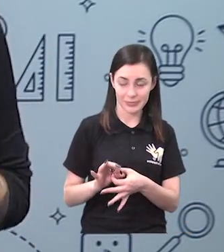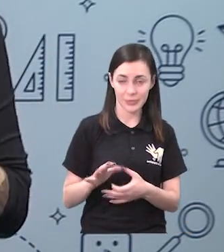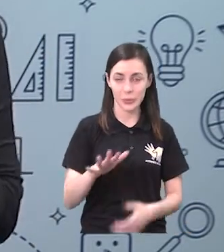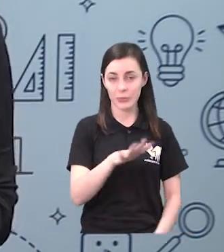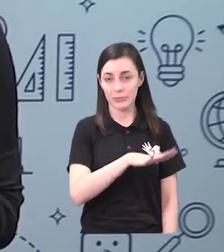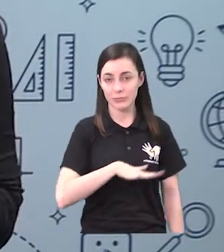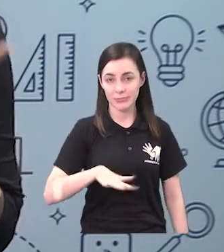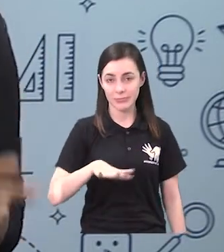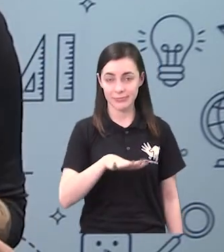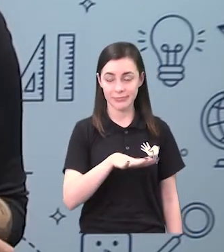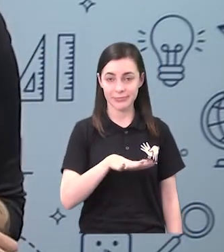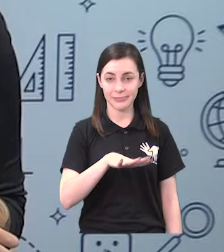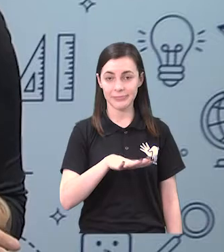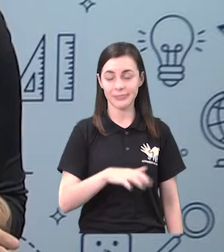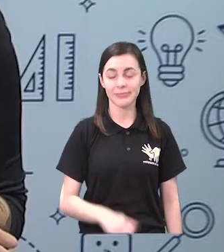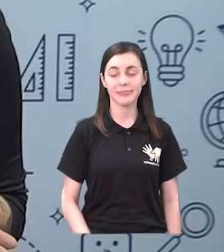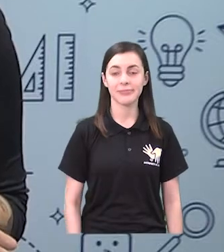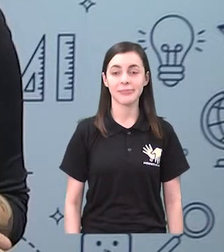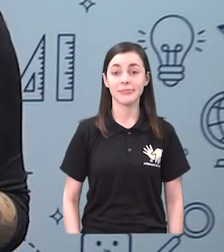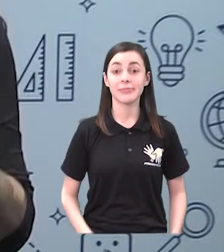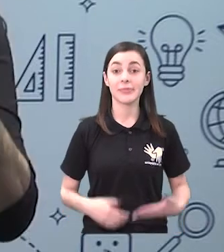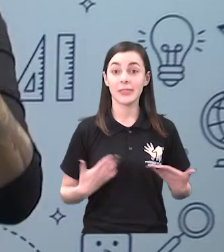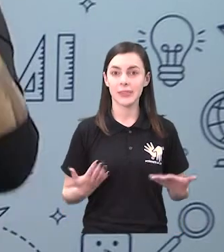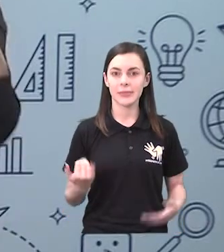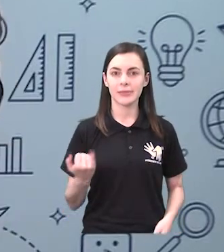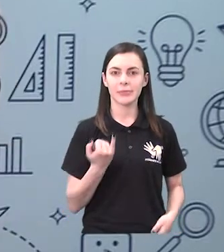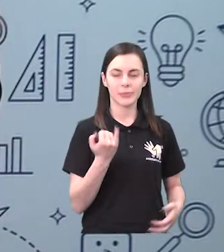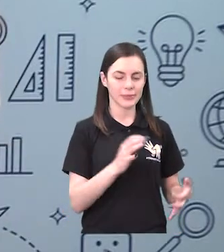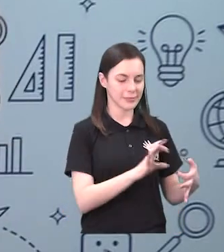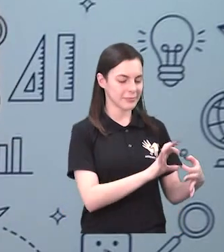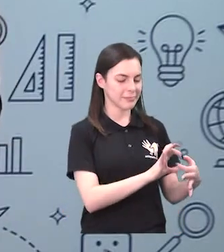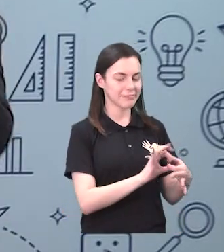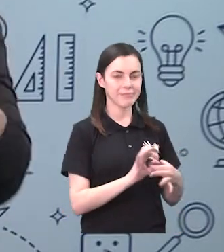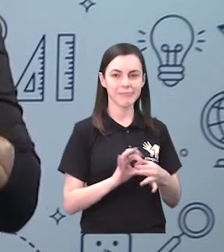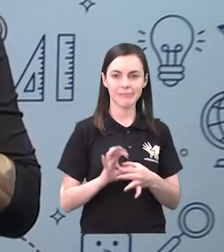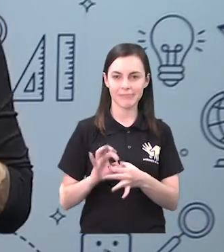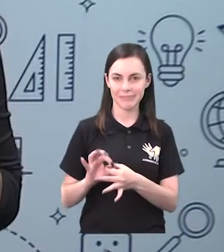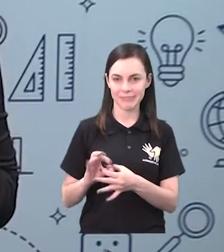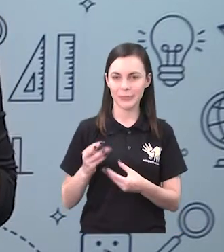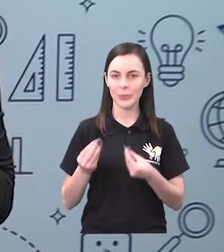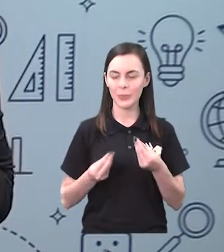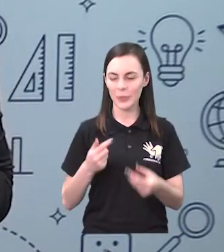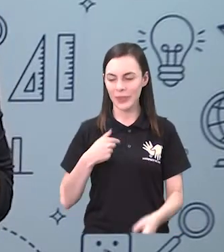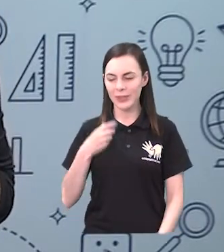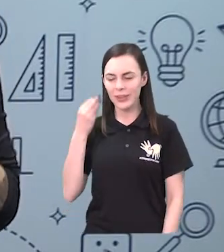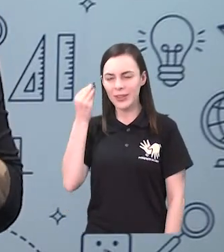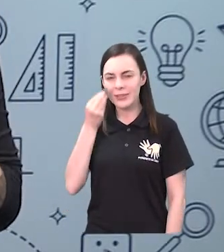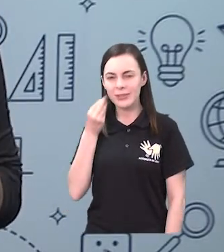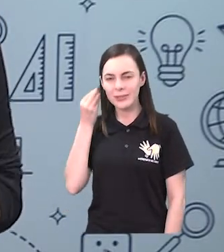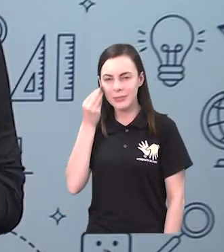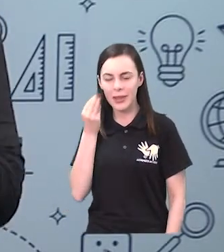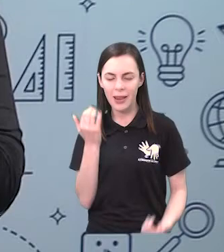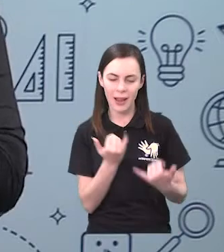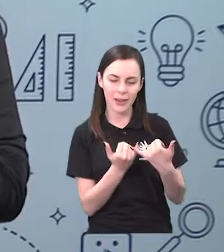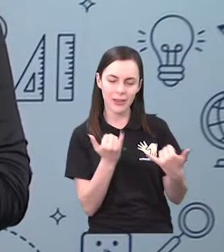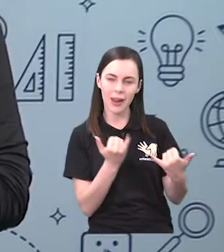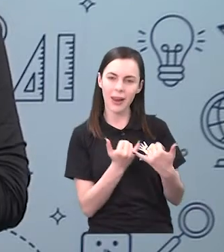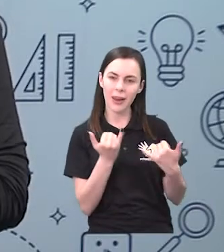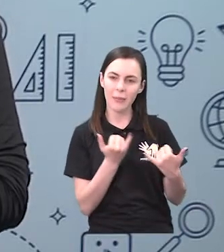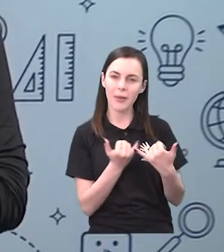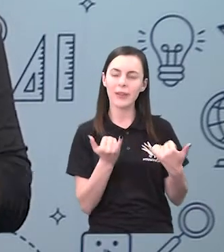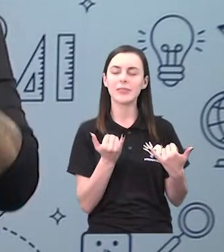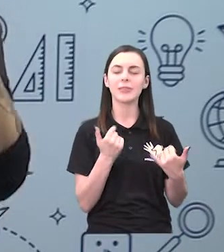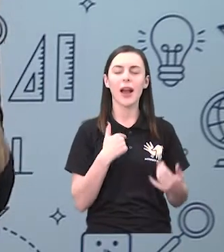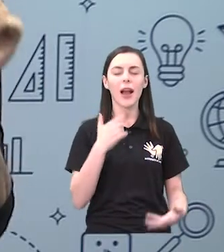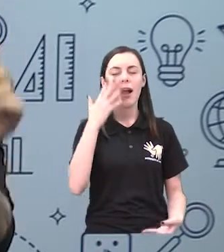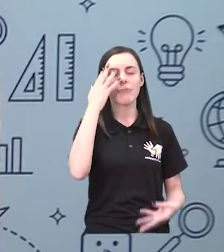ler compreendi toda a situação Então essa conexão o fato de eu já ter vivido uma experiência muito